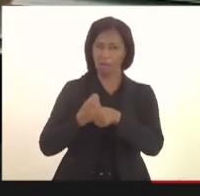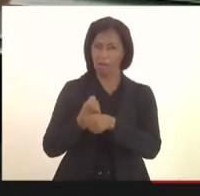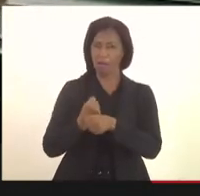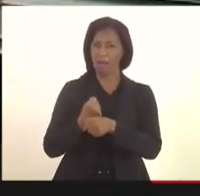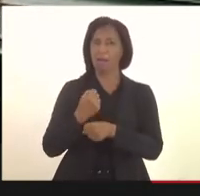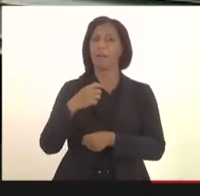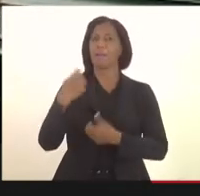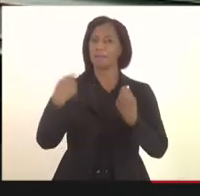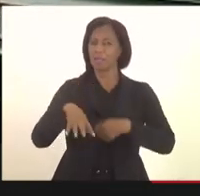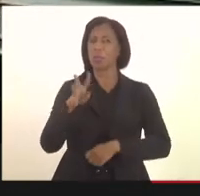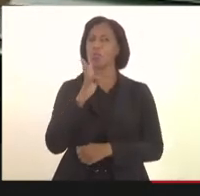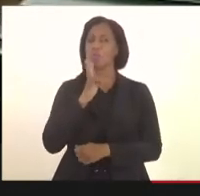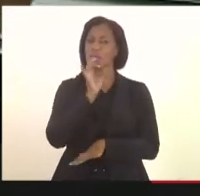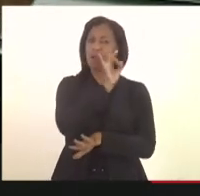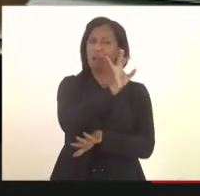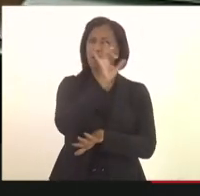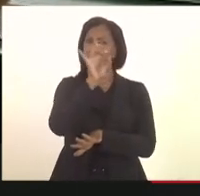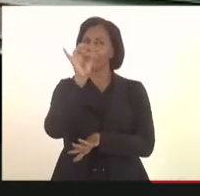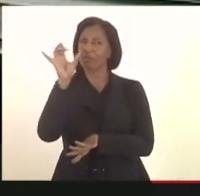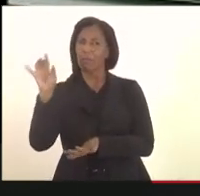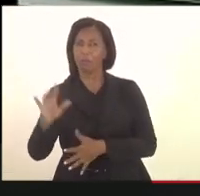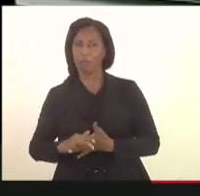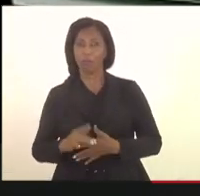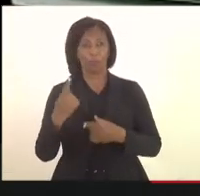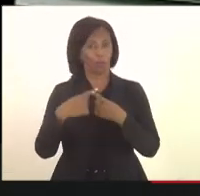Porque, doutor Alex,